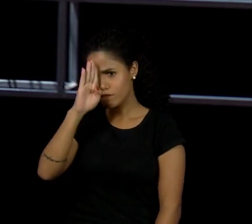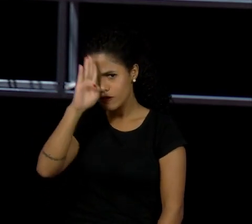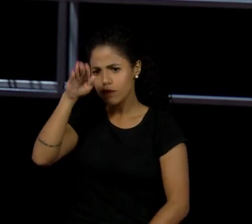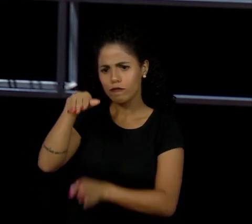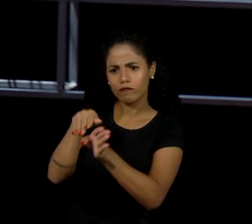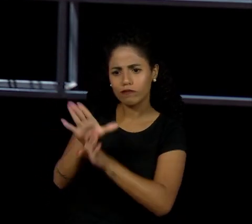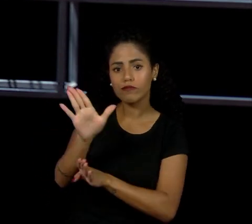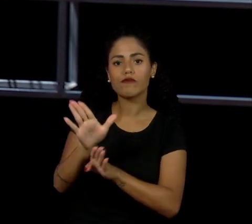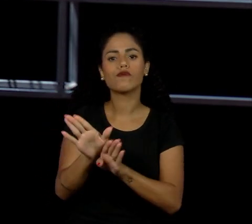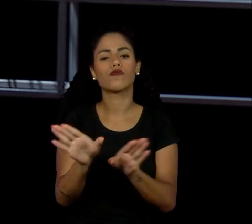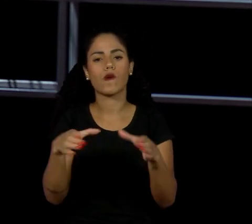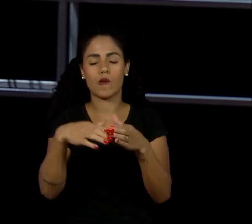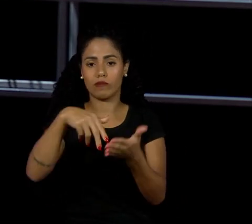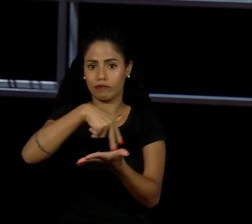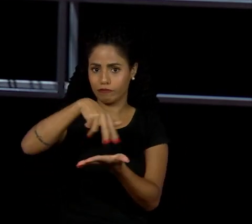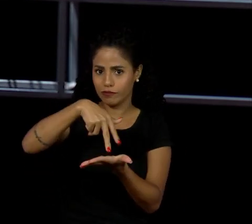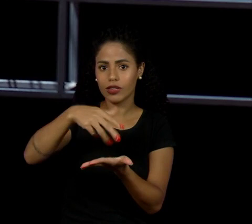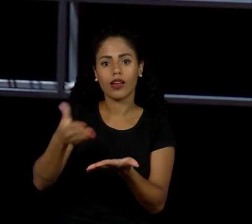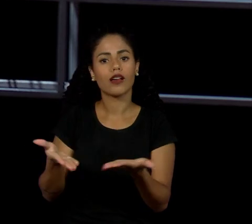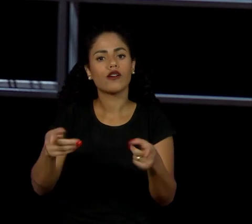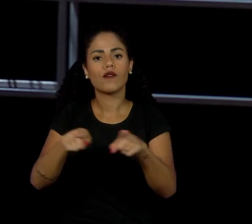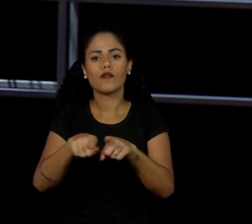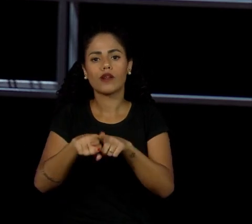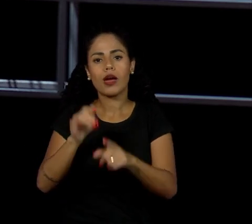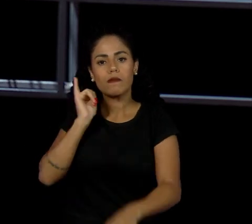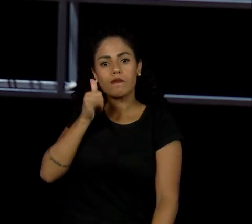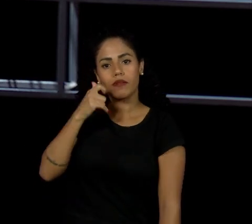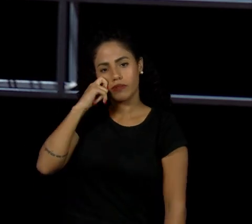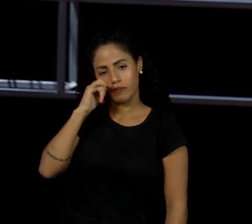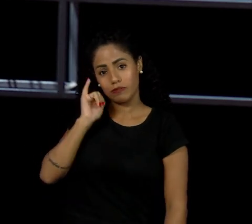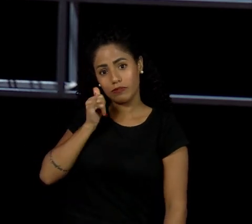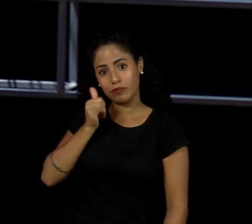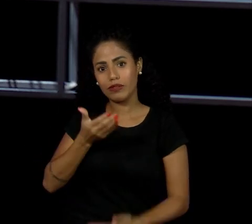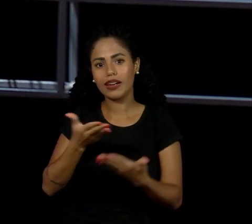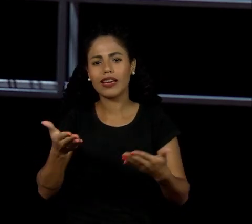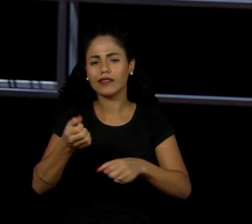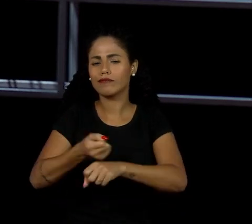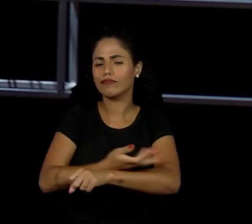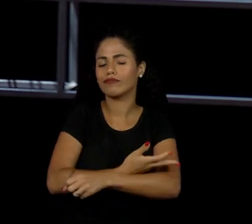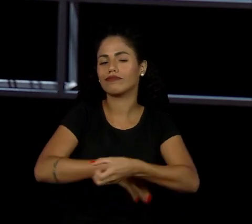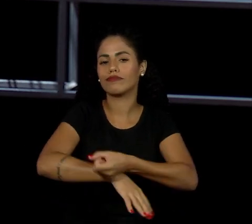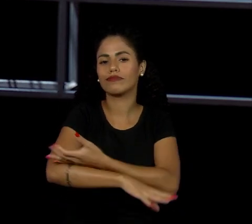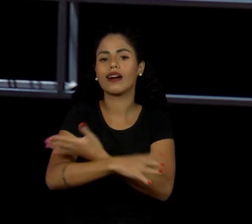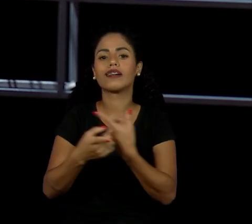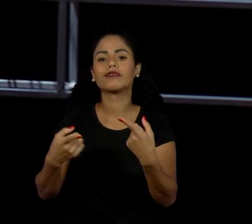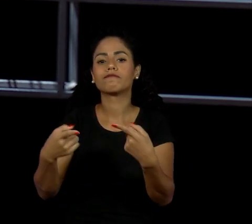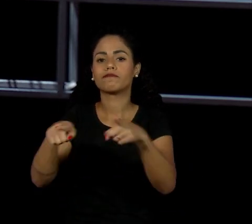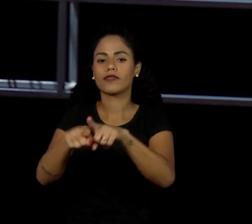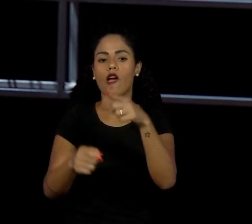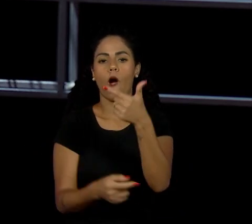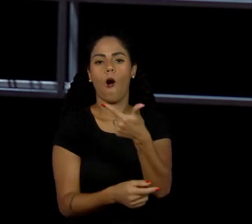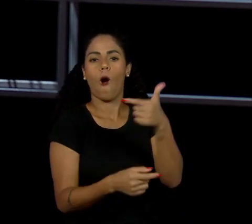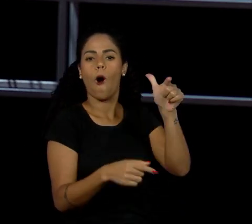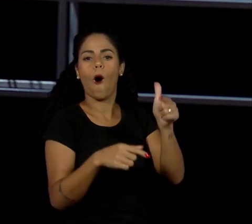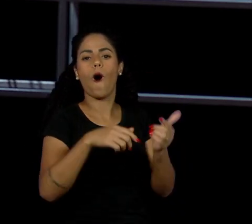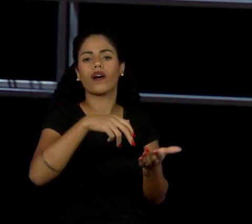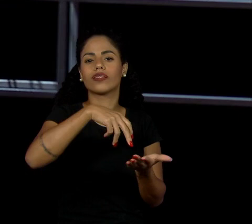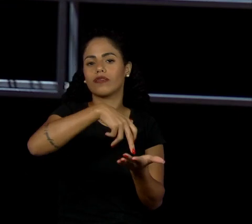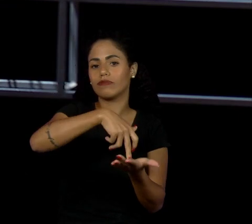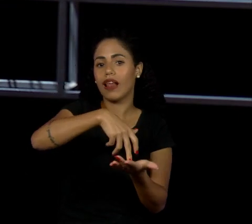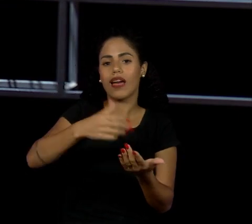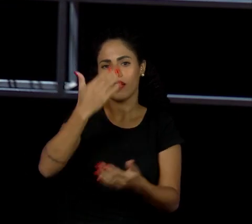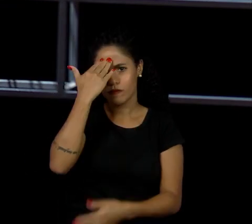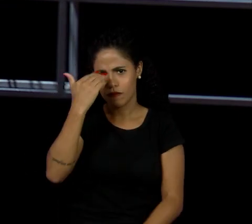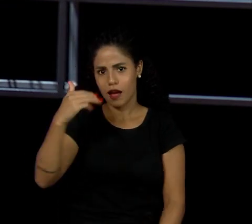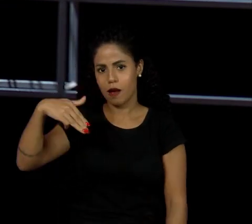mundo da dança, lhe enviou um depoimento comovente. E Décio nos falou também da sua parceria com outra bailarina de fama mundial, a